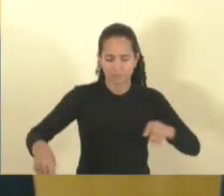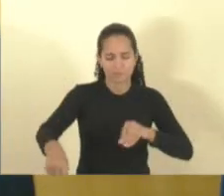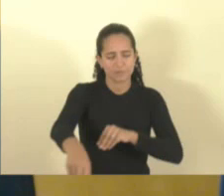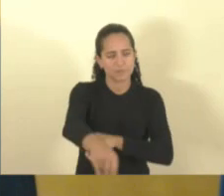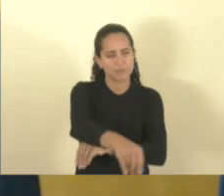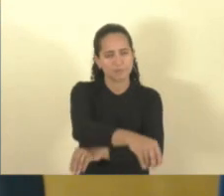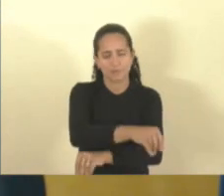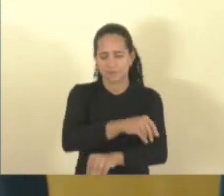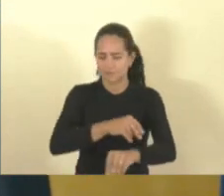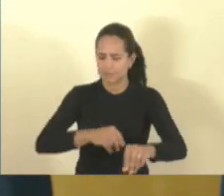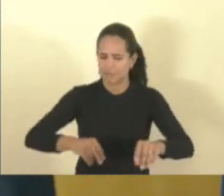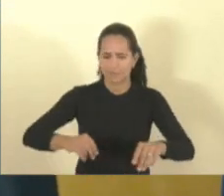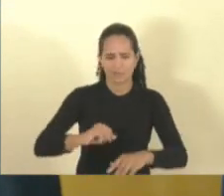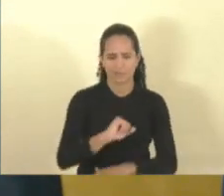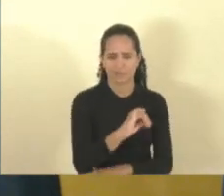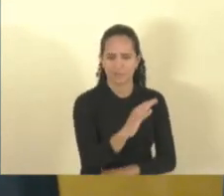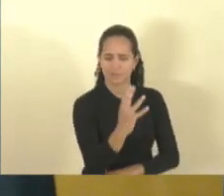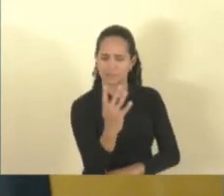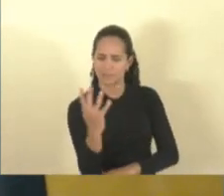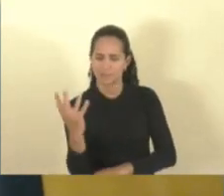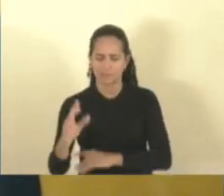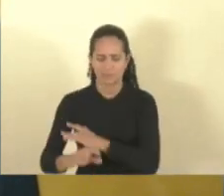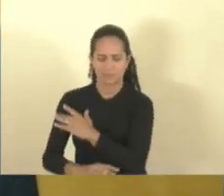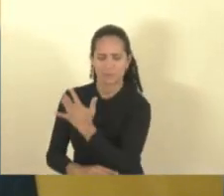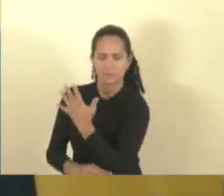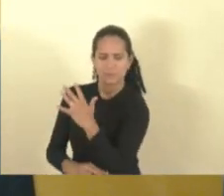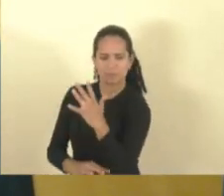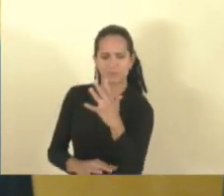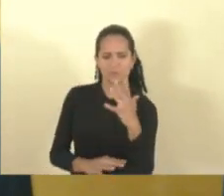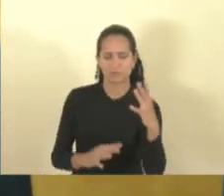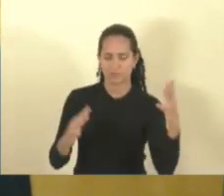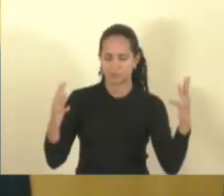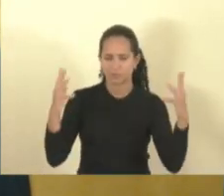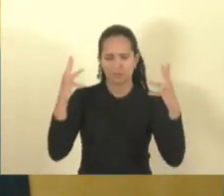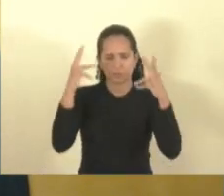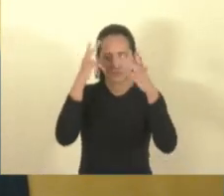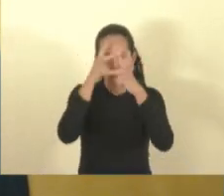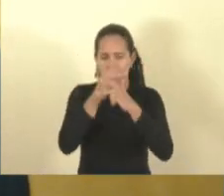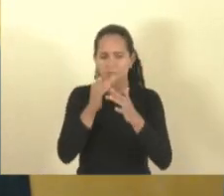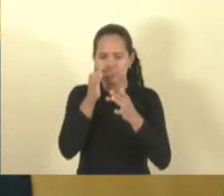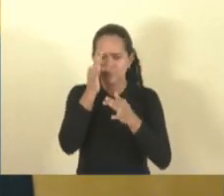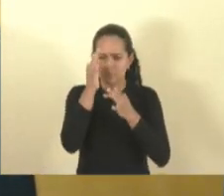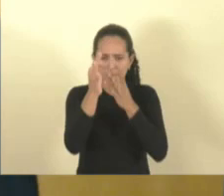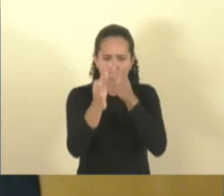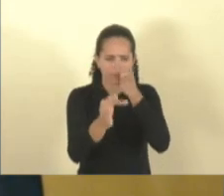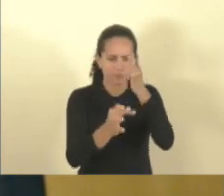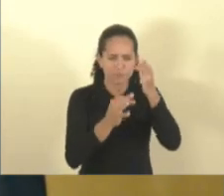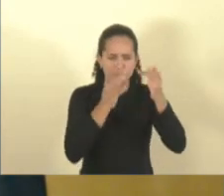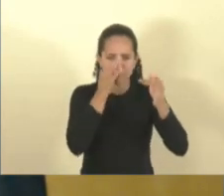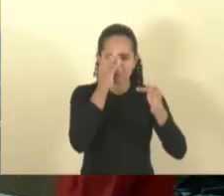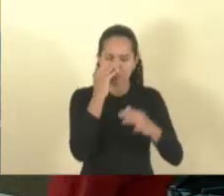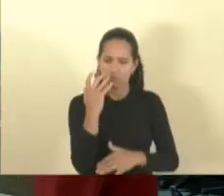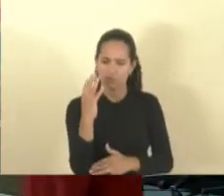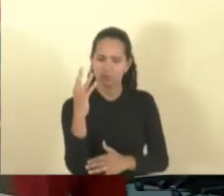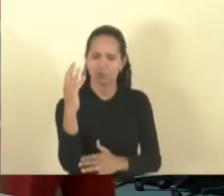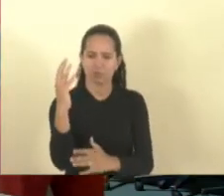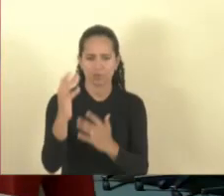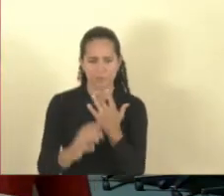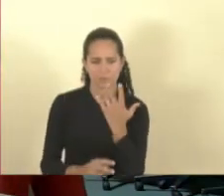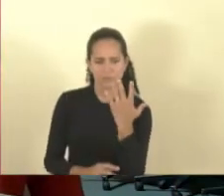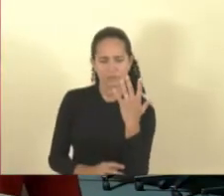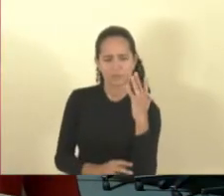terra mais garrida, teus risonhos lindos campos têm mais flores,